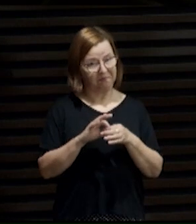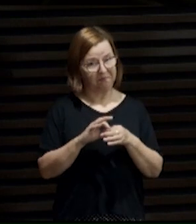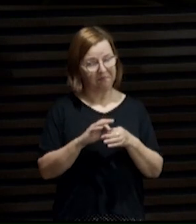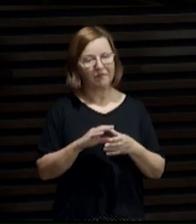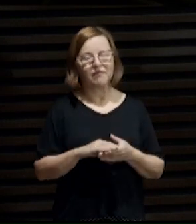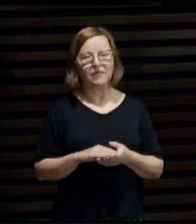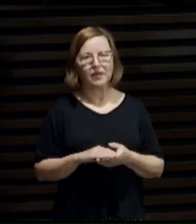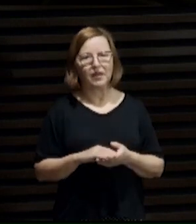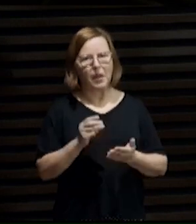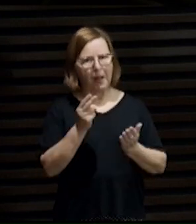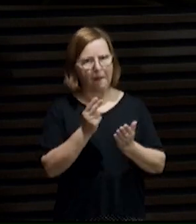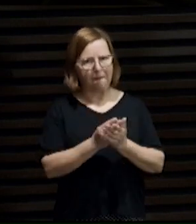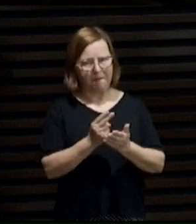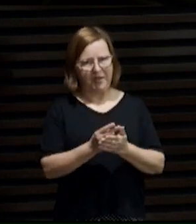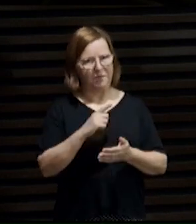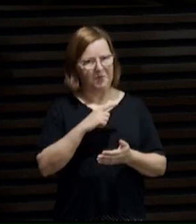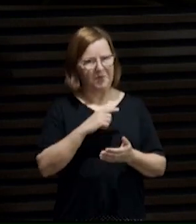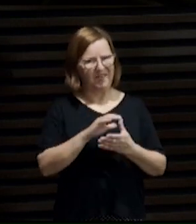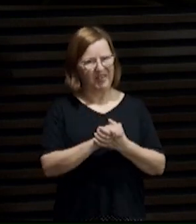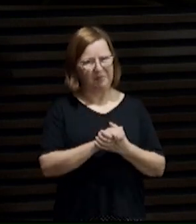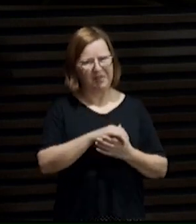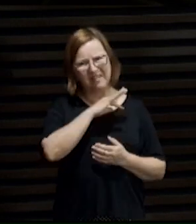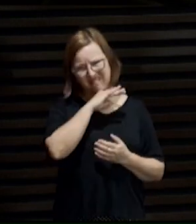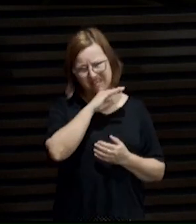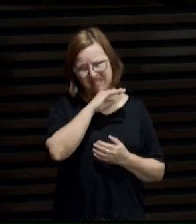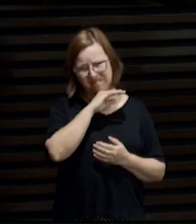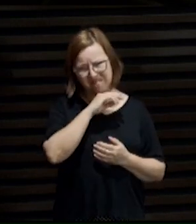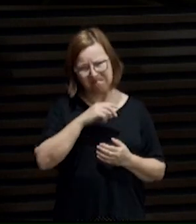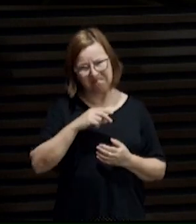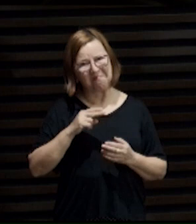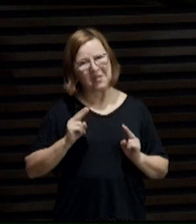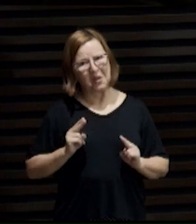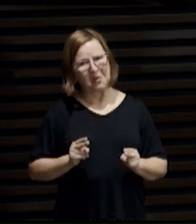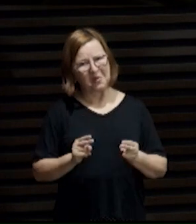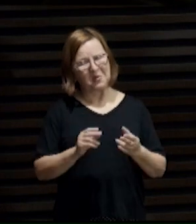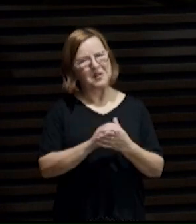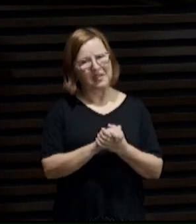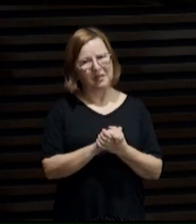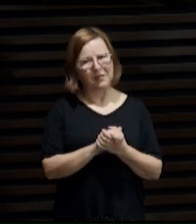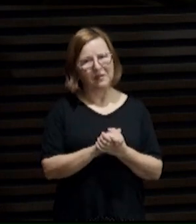ruim ainda é casamento. E precisa ser respeitado, porque é uma instituição divina.